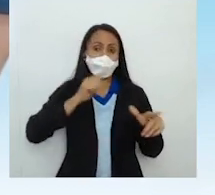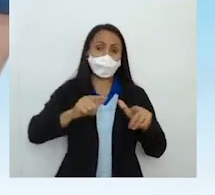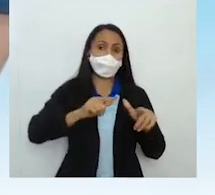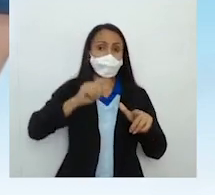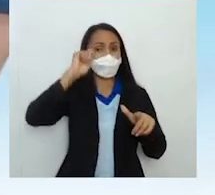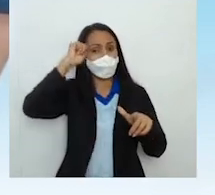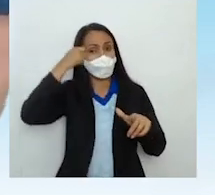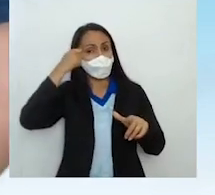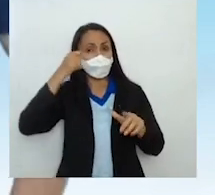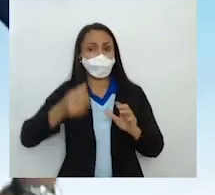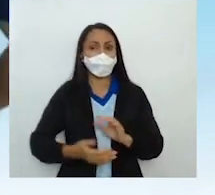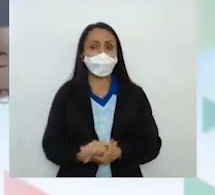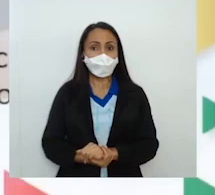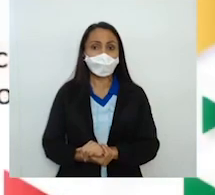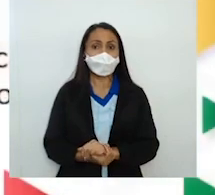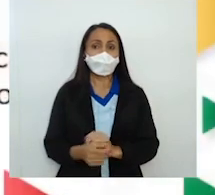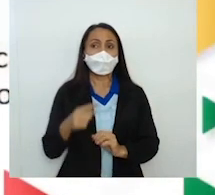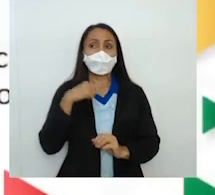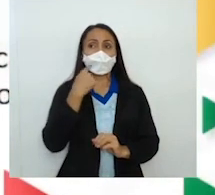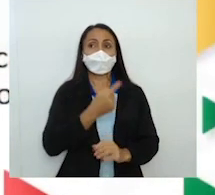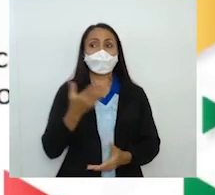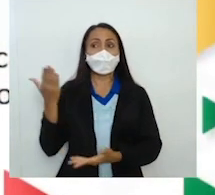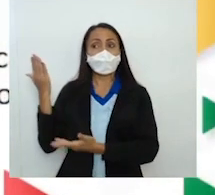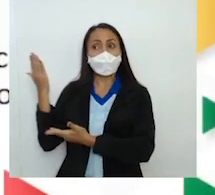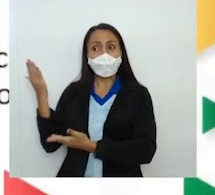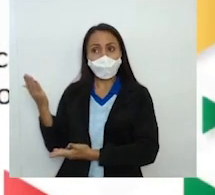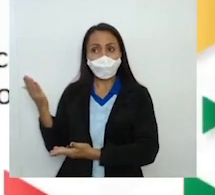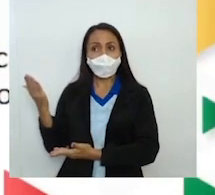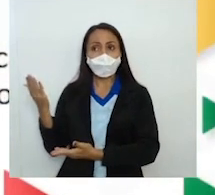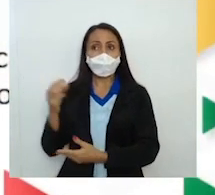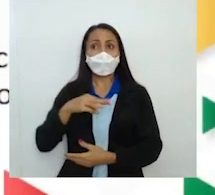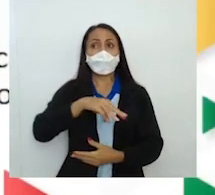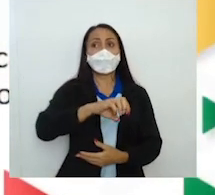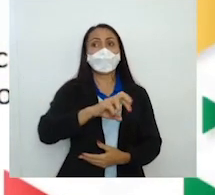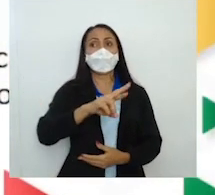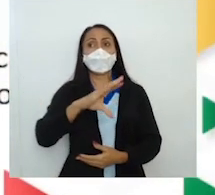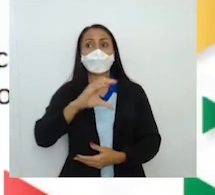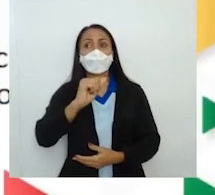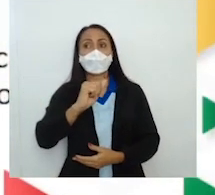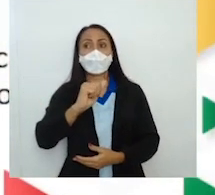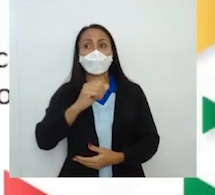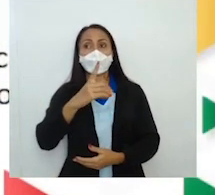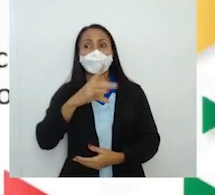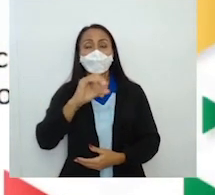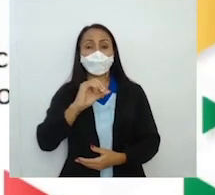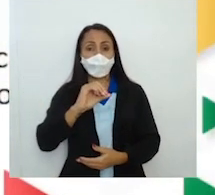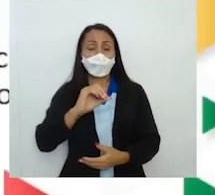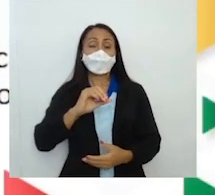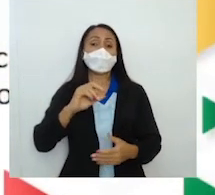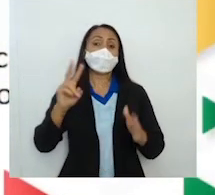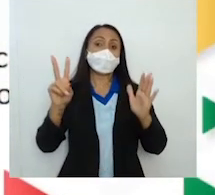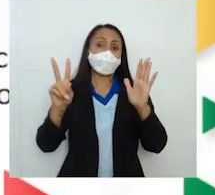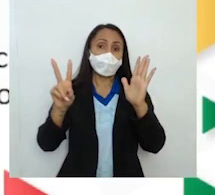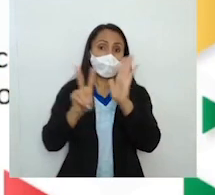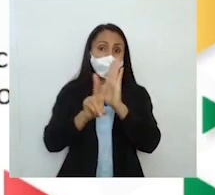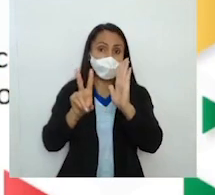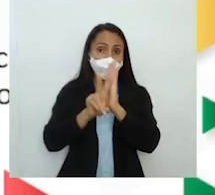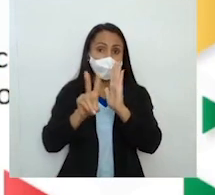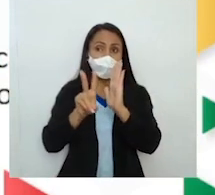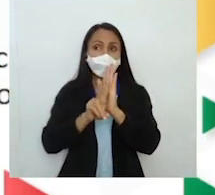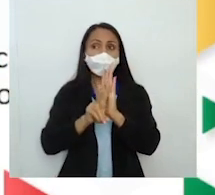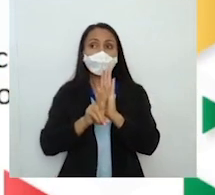Na tela nós temos aí alguma informação sobre o mercado da Boa Vista, já que entre tantos mercados